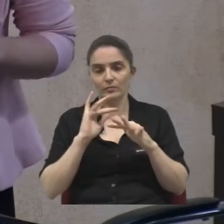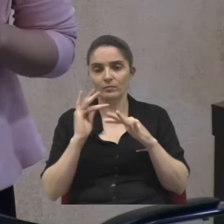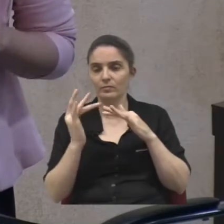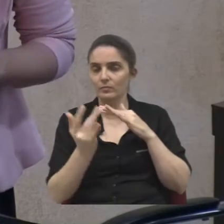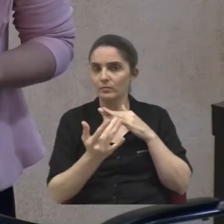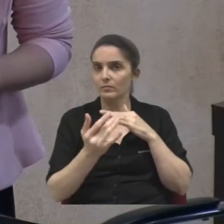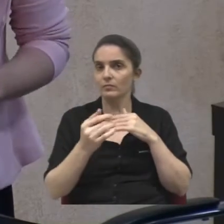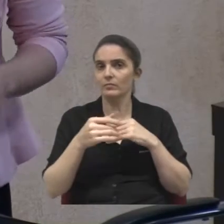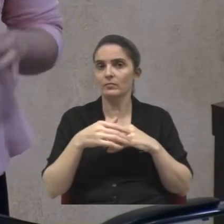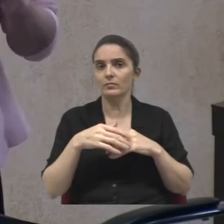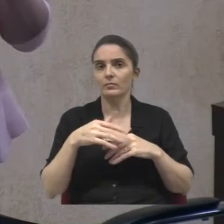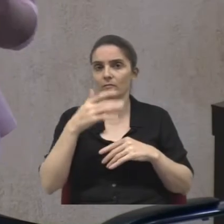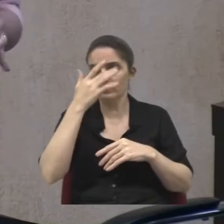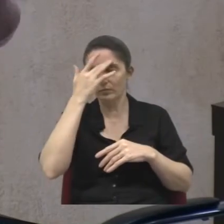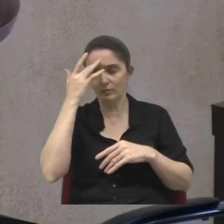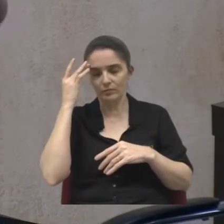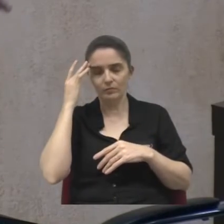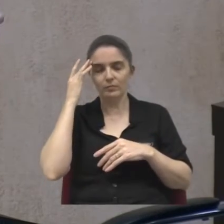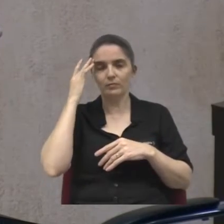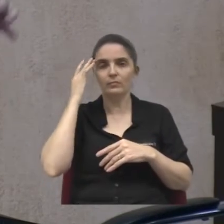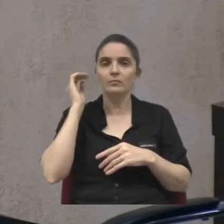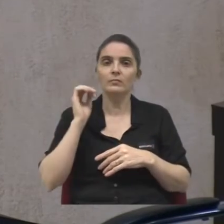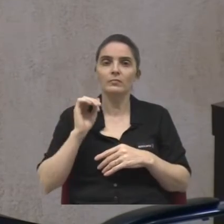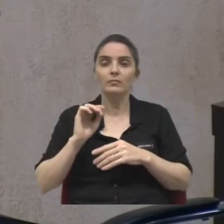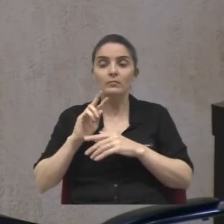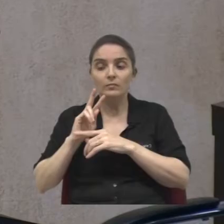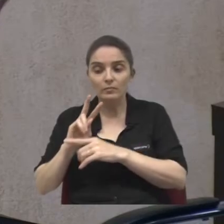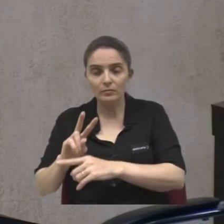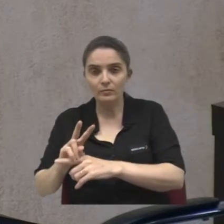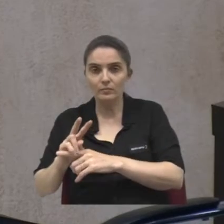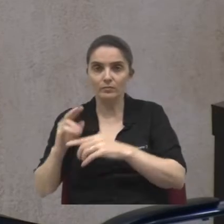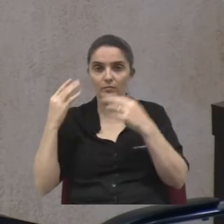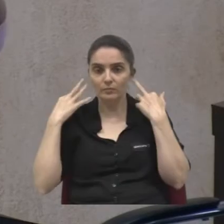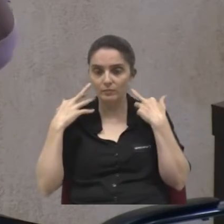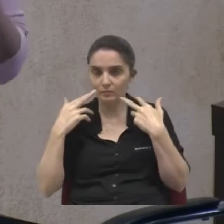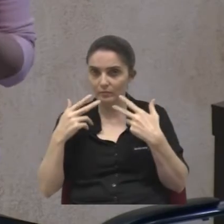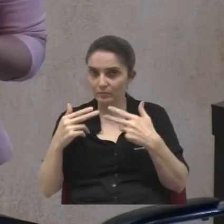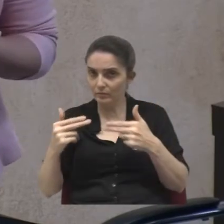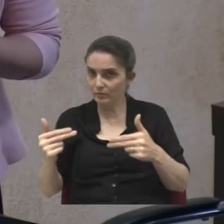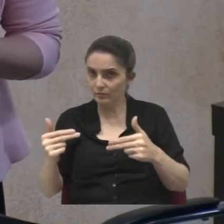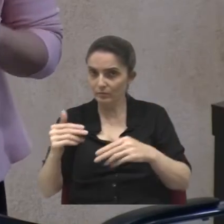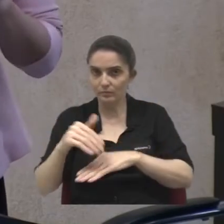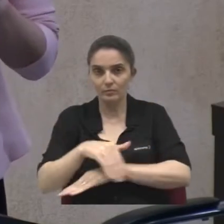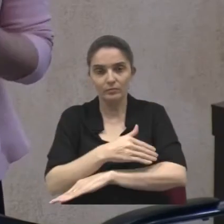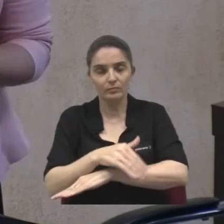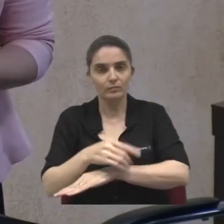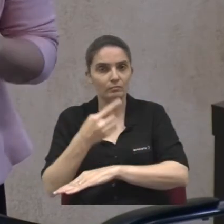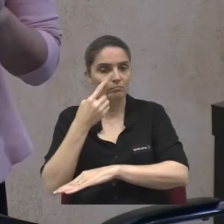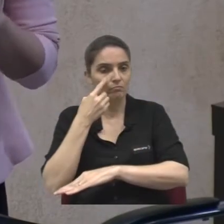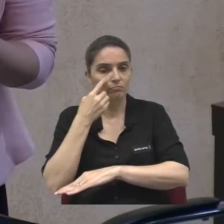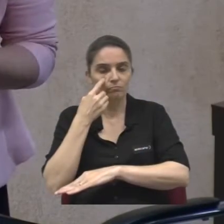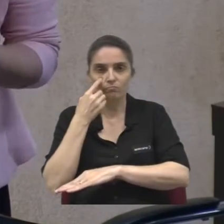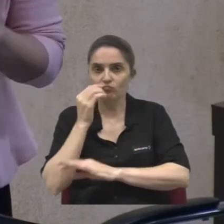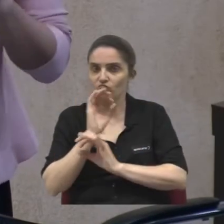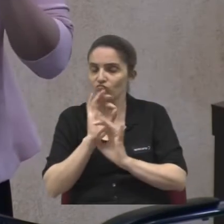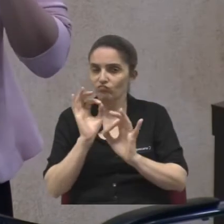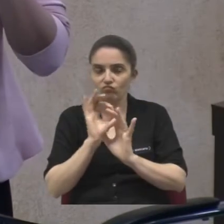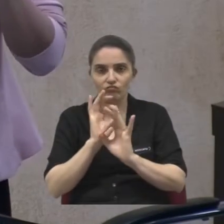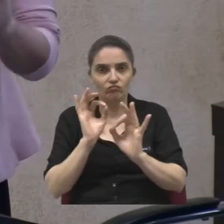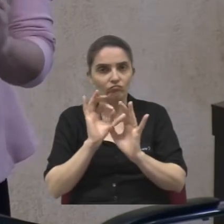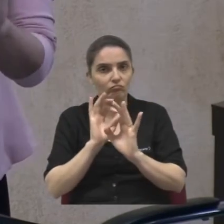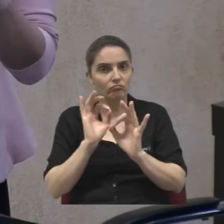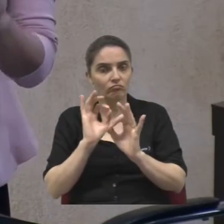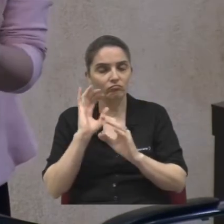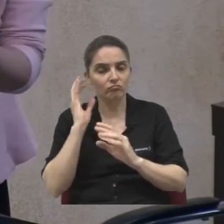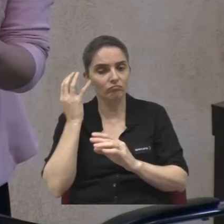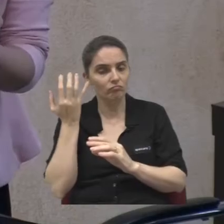protetoras independentes, que até o presente momento não viram movimentação acerca de mudanças